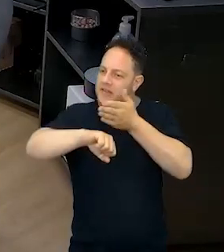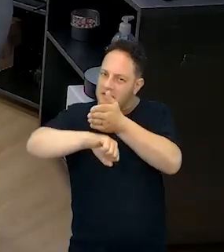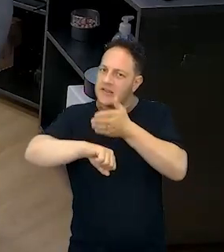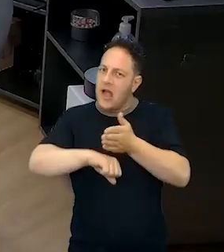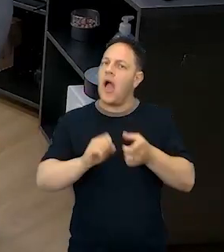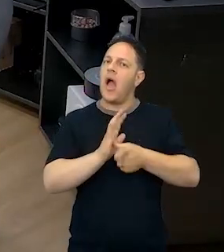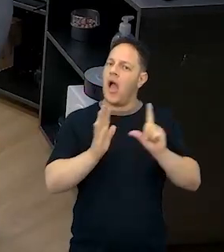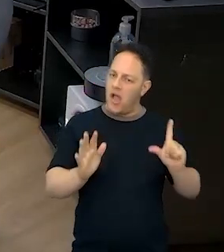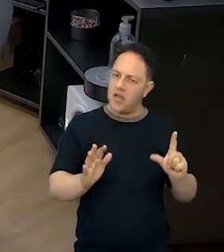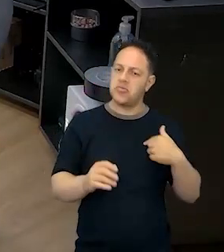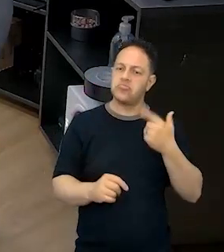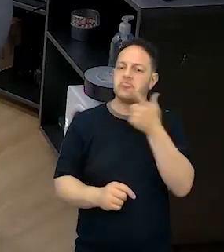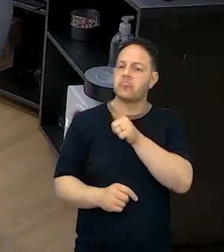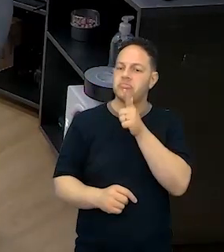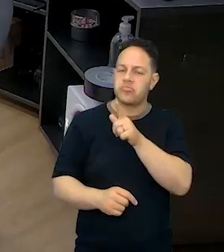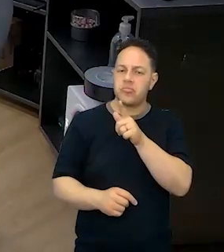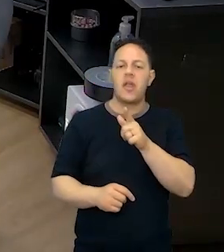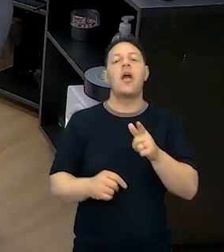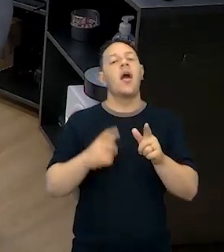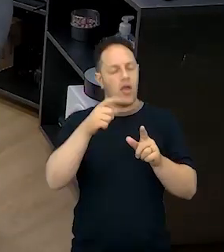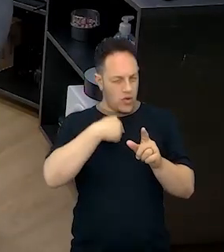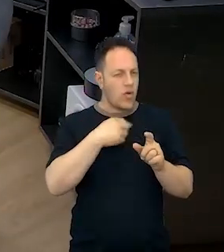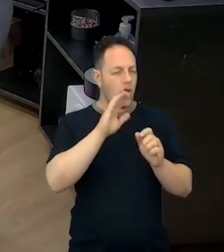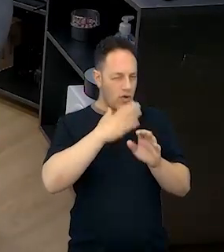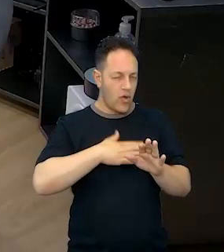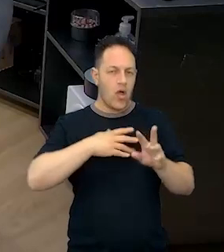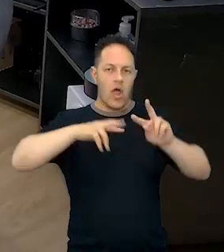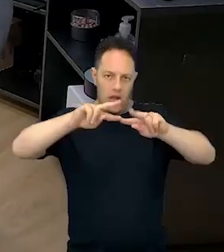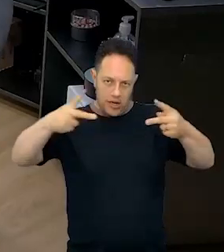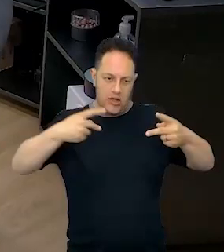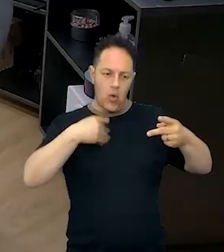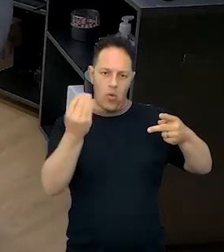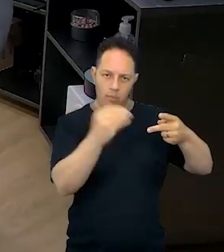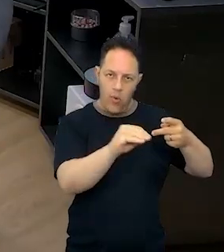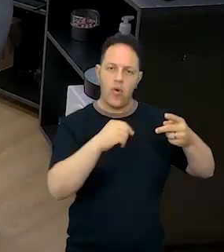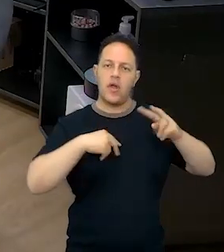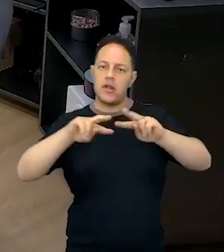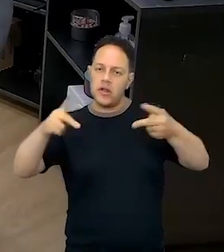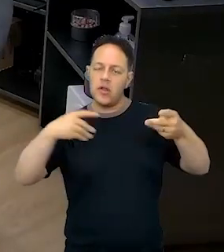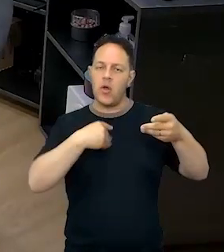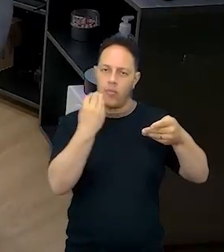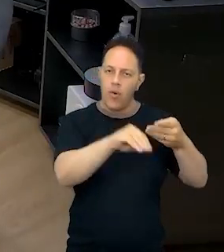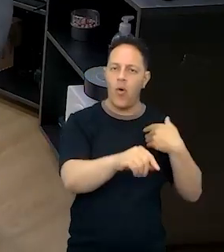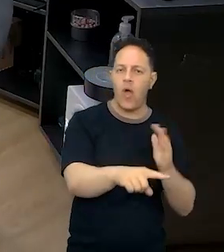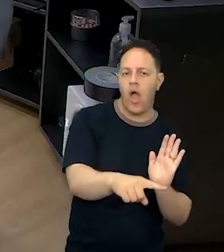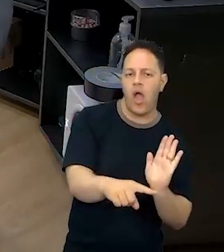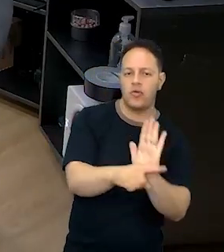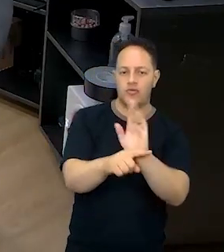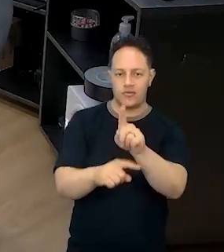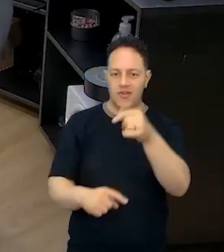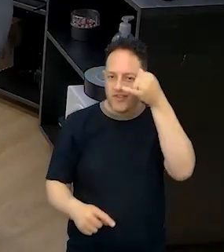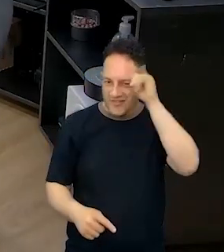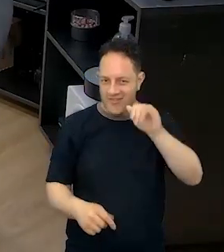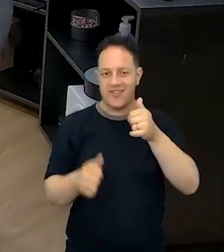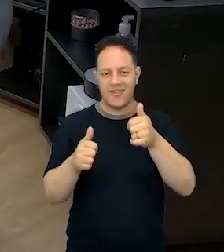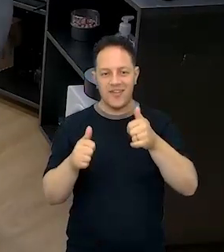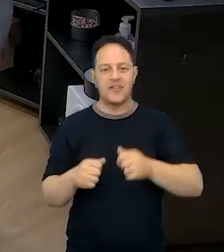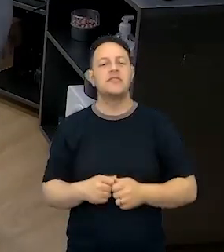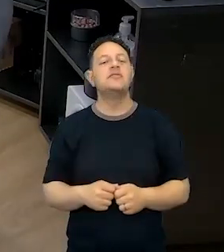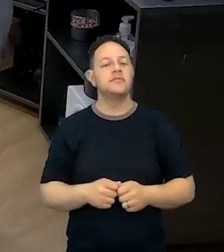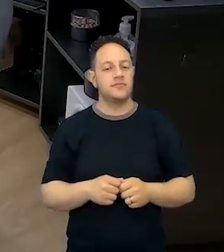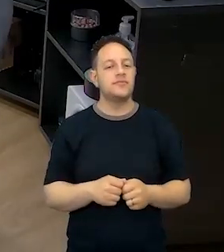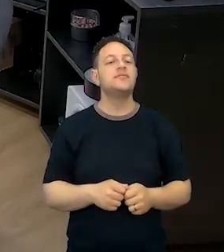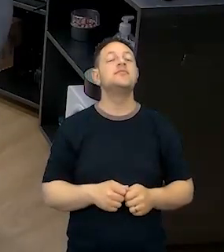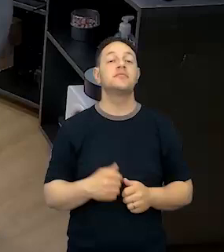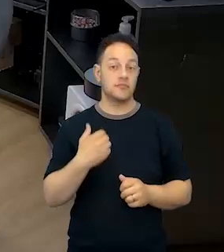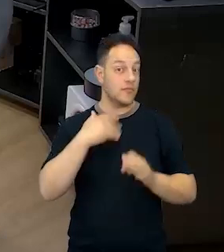de vir, mas vamos... Eu vou colocando no chat os links para vocês não ficarem aí sem isso. Eu já coloquei o